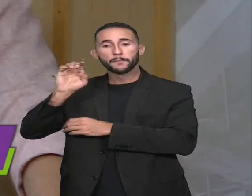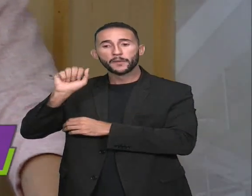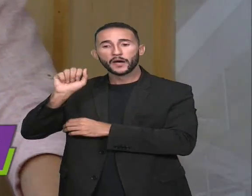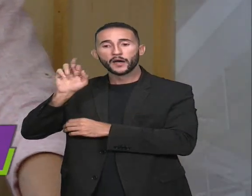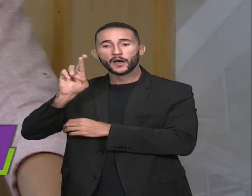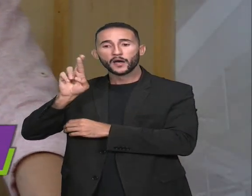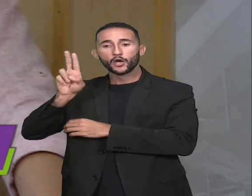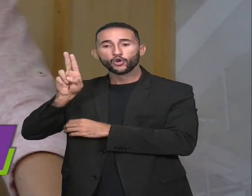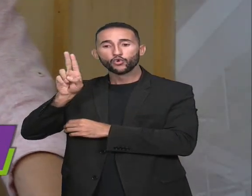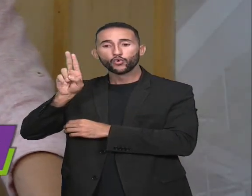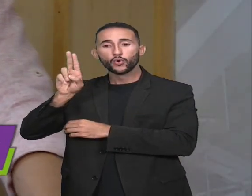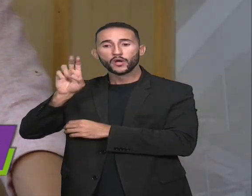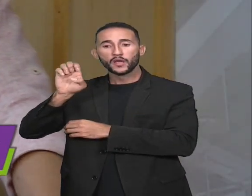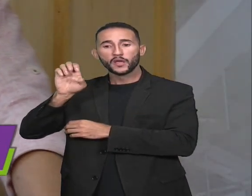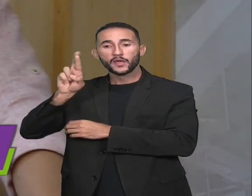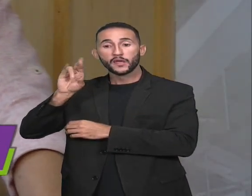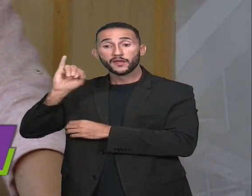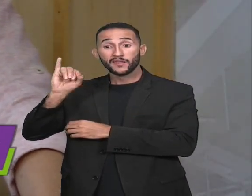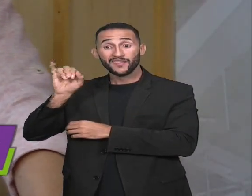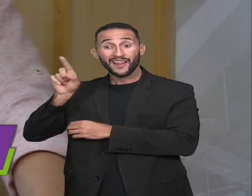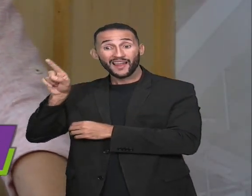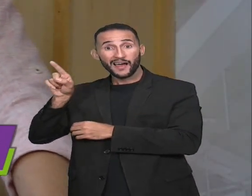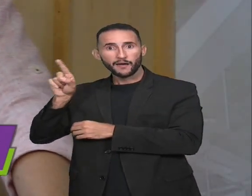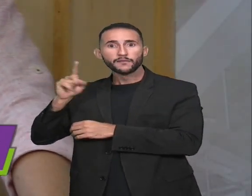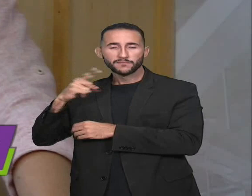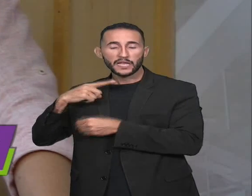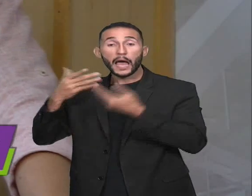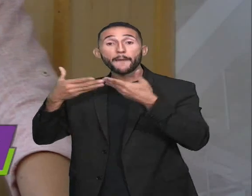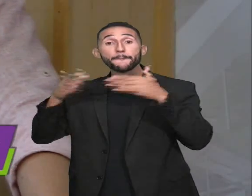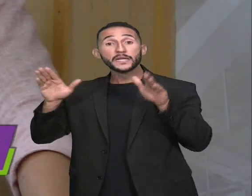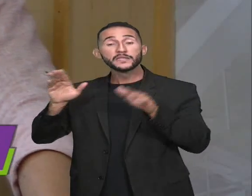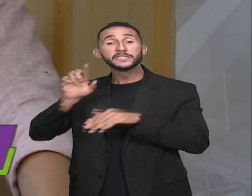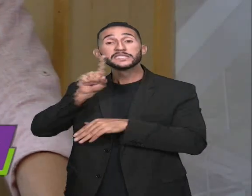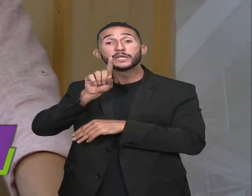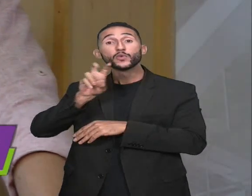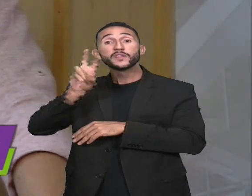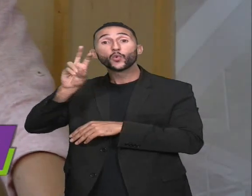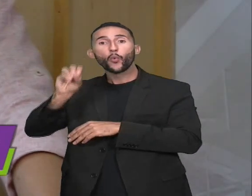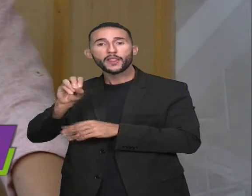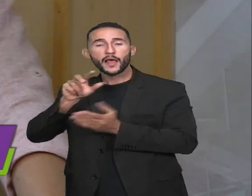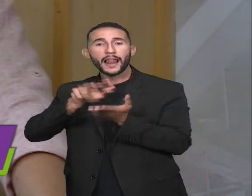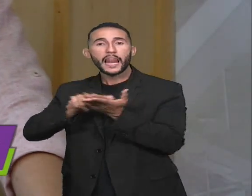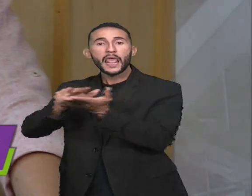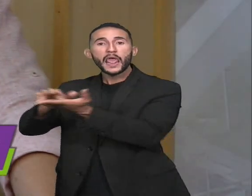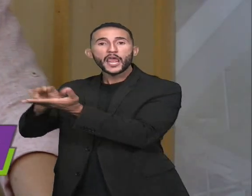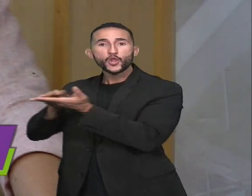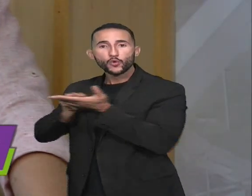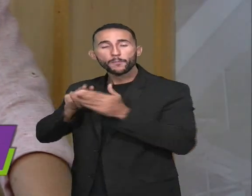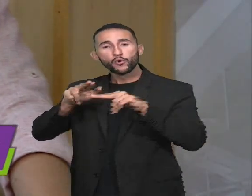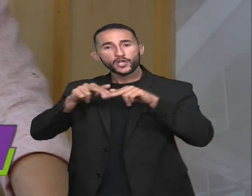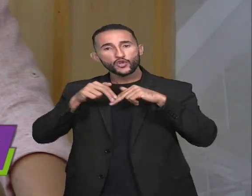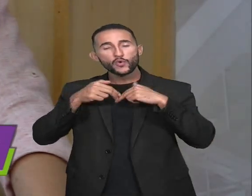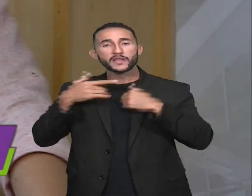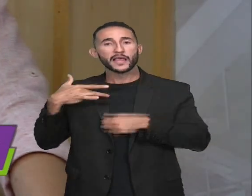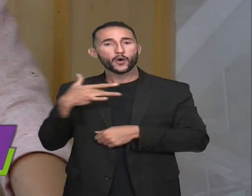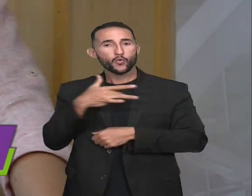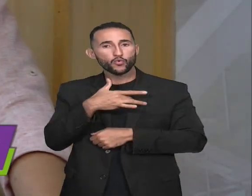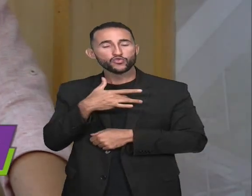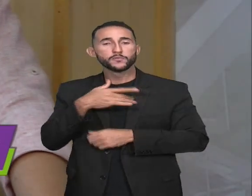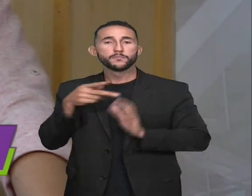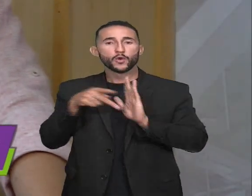mais de 150 leitos então a saúde Estadual cresce muito na nossa